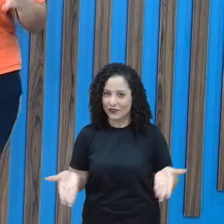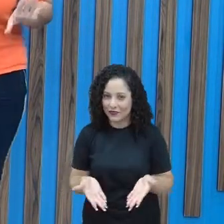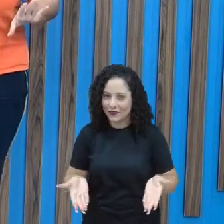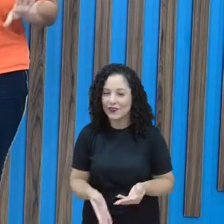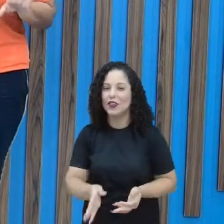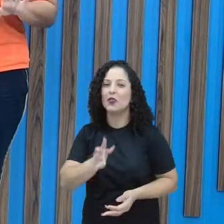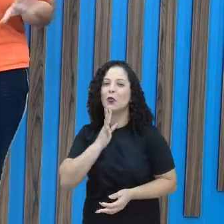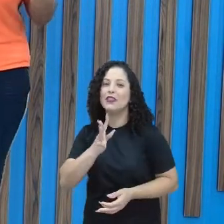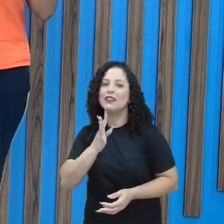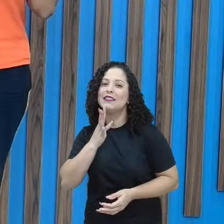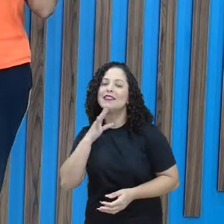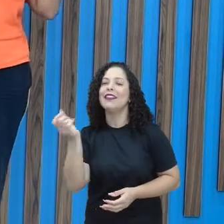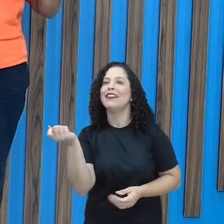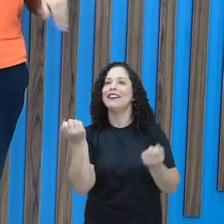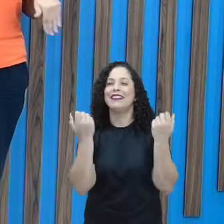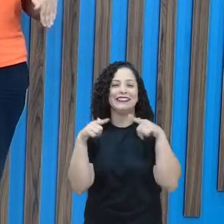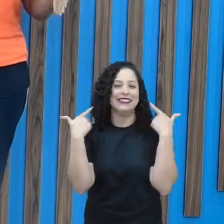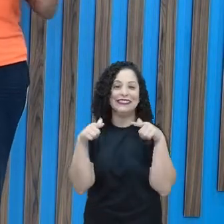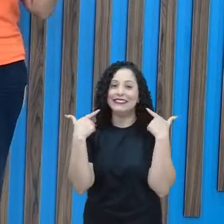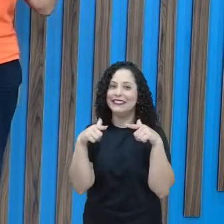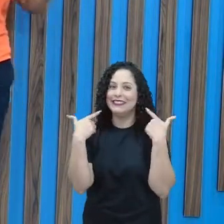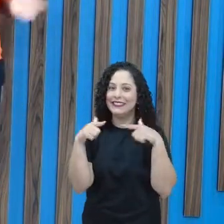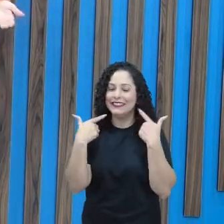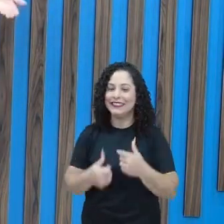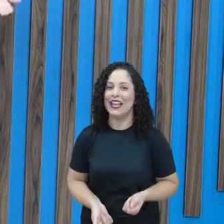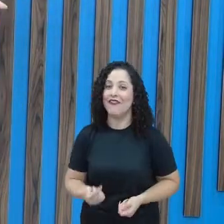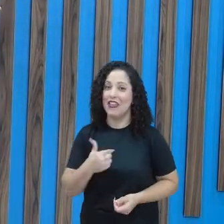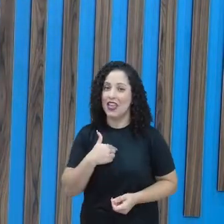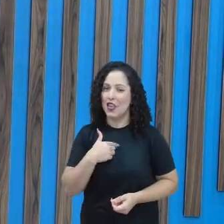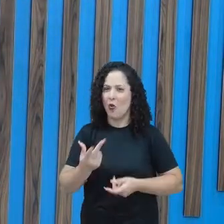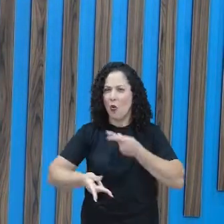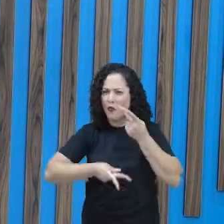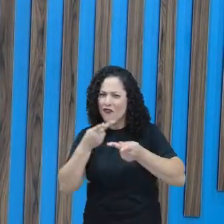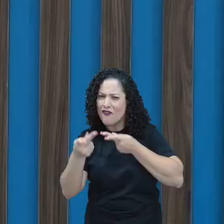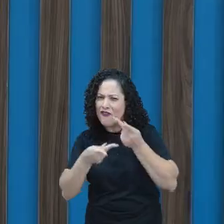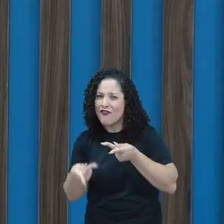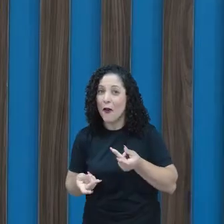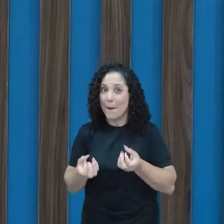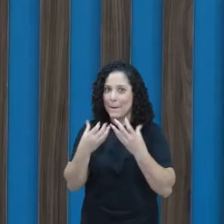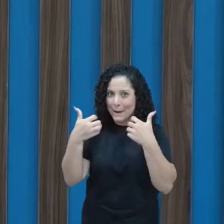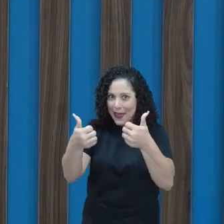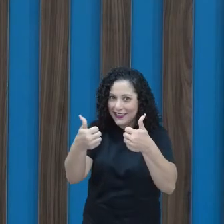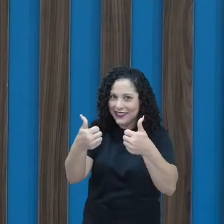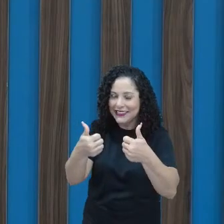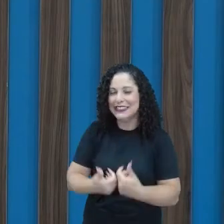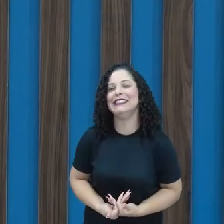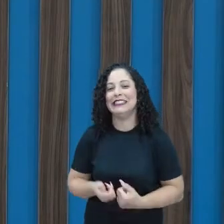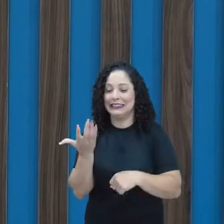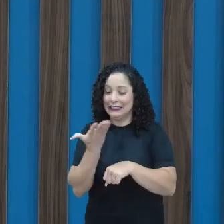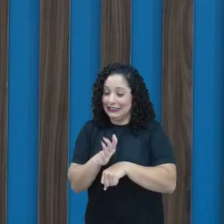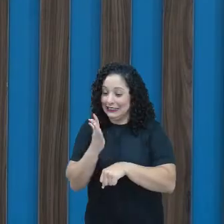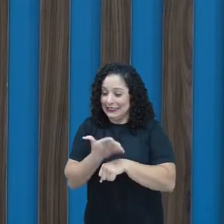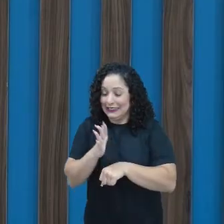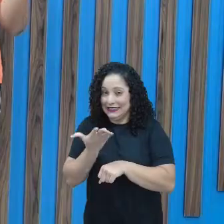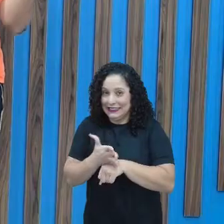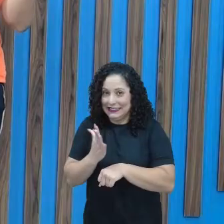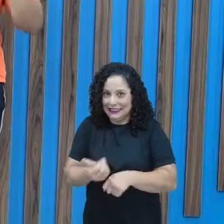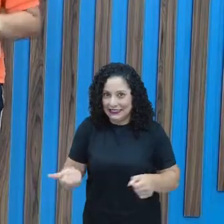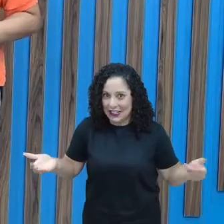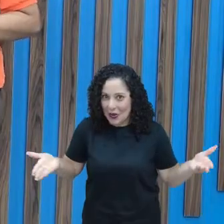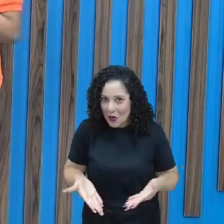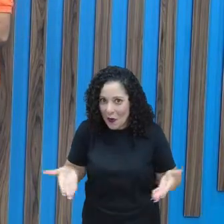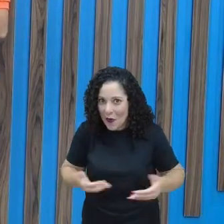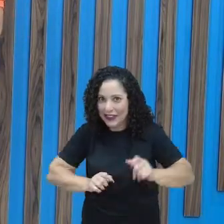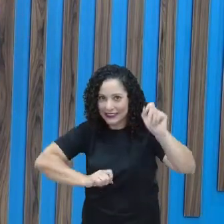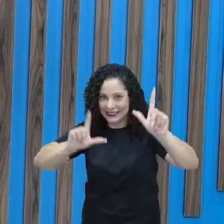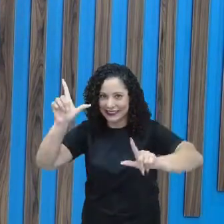professora? Olha só. Aí vamos ver se eu sou uma boa contadora de Eita, anedotas meu ou Deus, não. olha aí, testando a professora Camille hoje, hein, gente? Ao vivo.